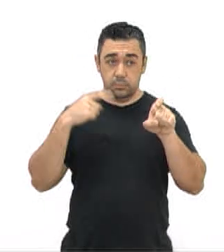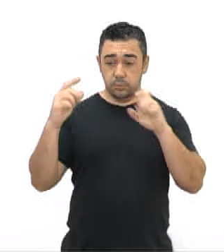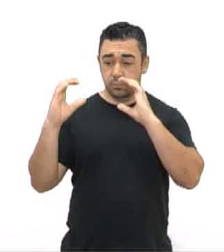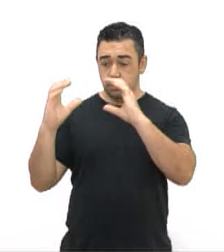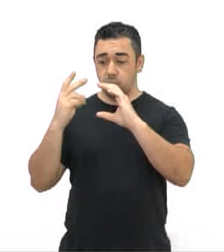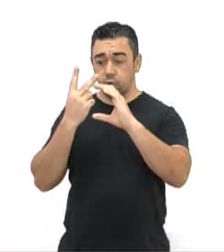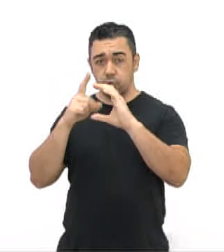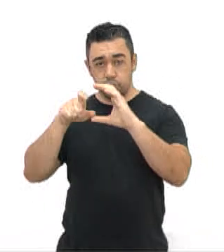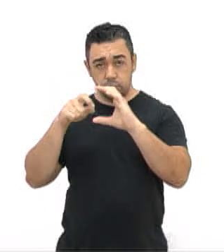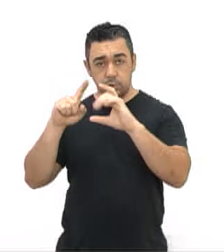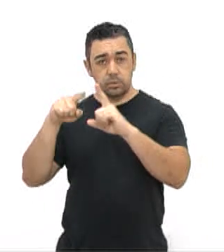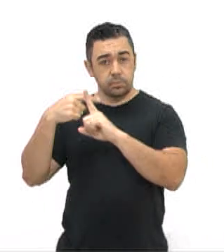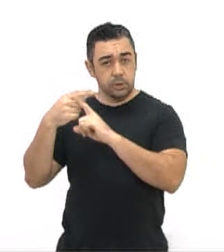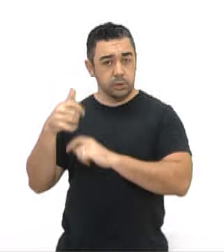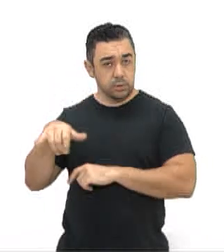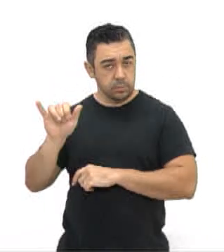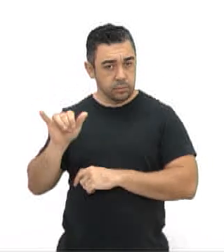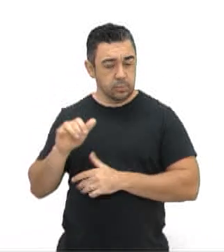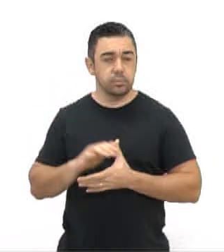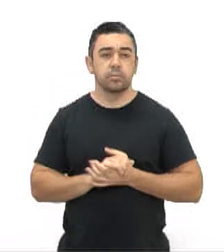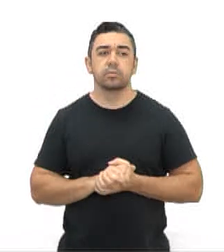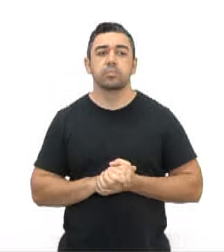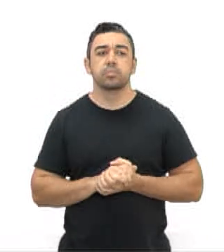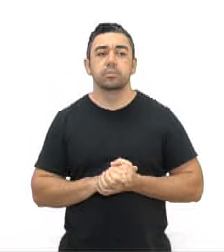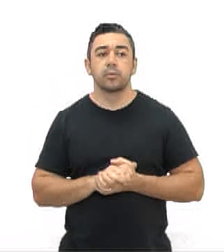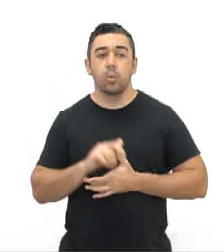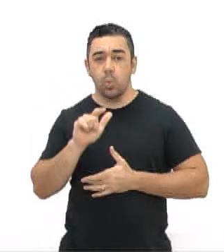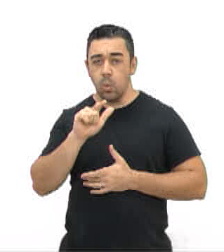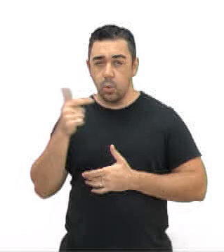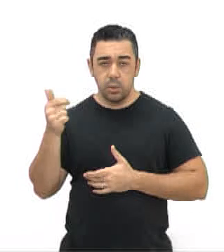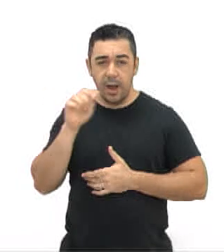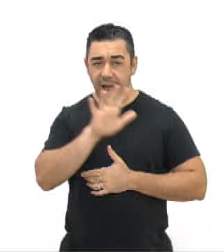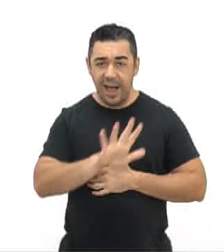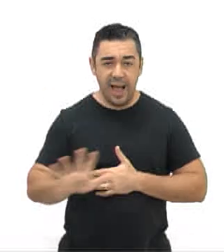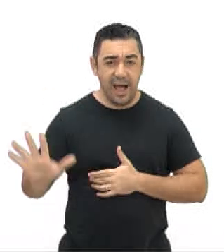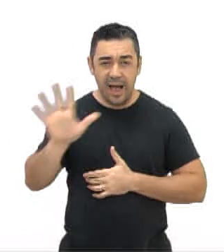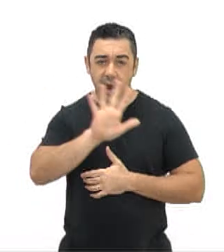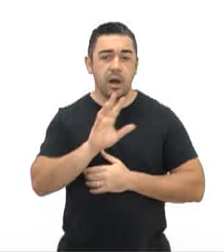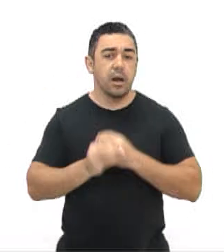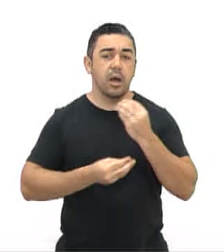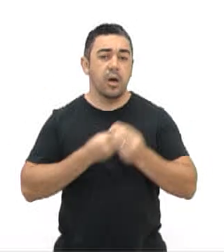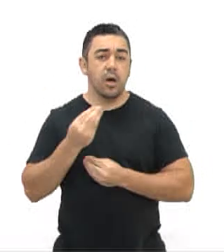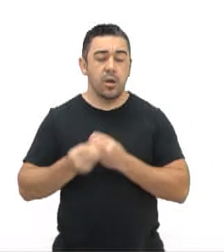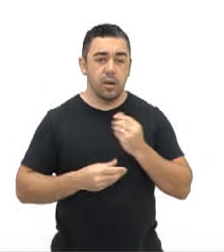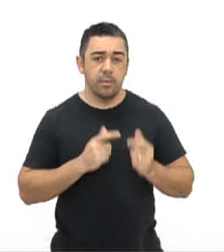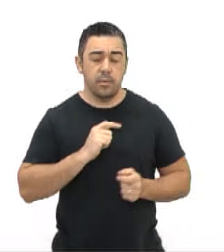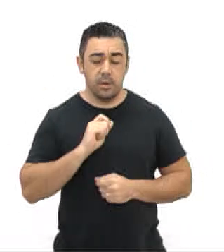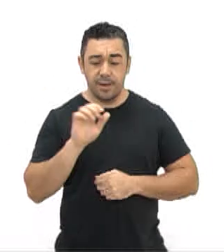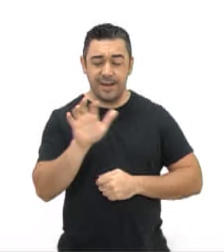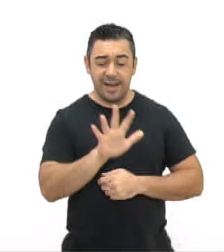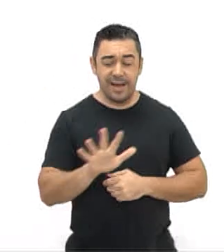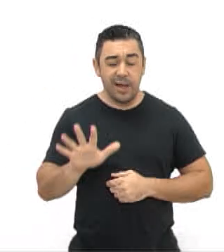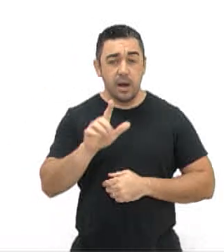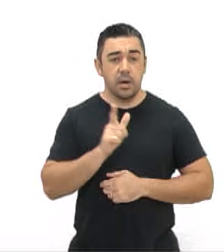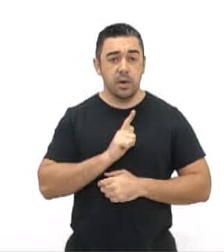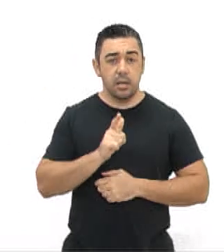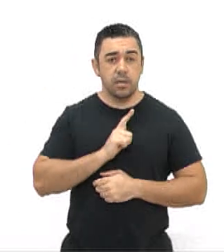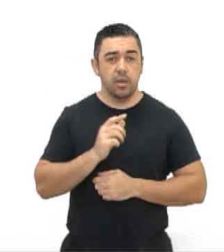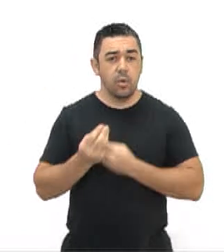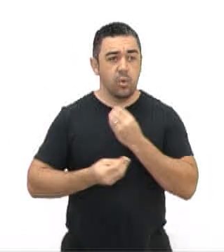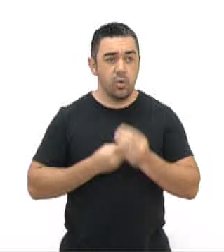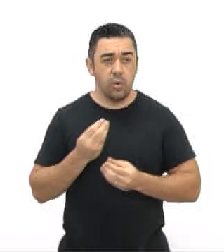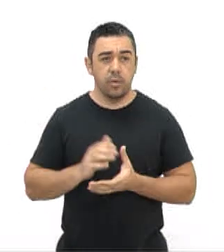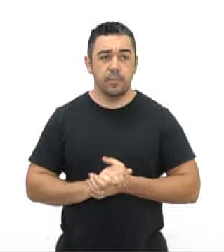2x mais y. Outra maneira de representar a área da figura é adicionar a área da figura que a compõe, ou